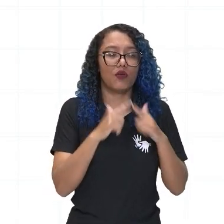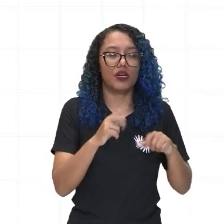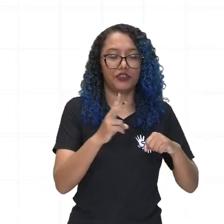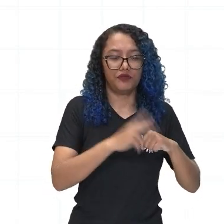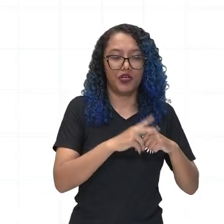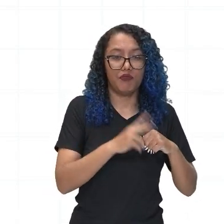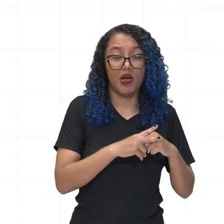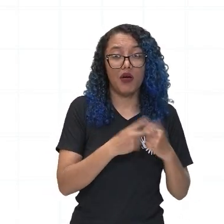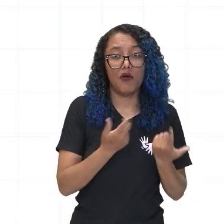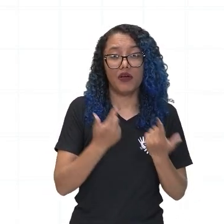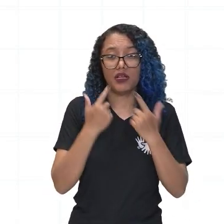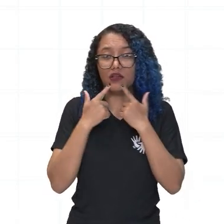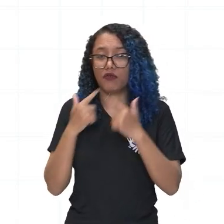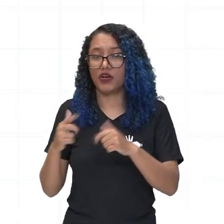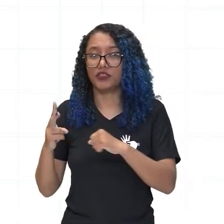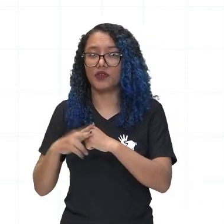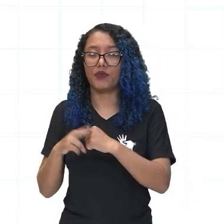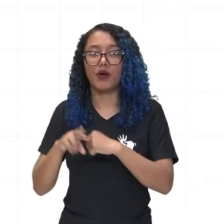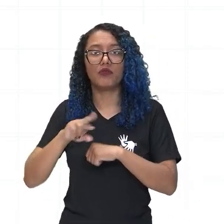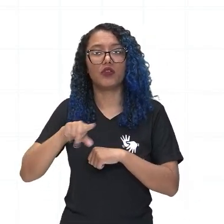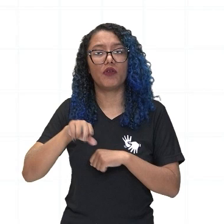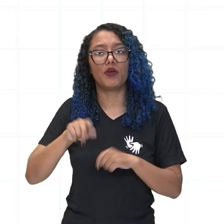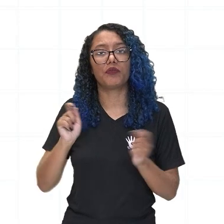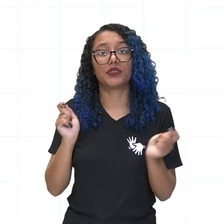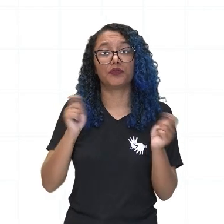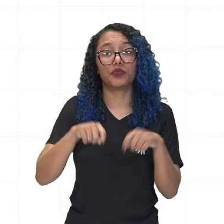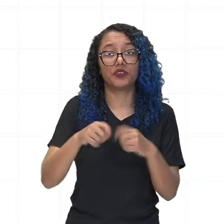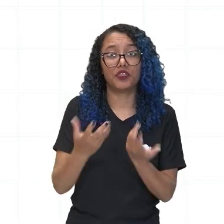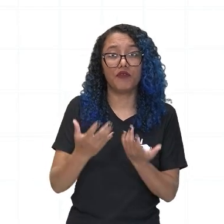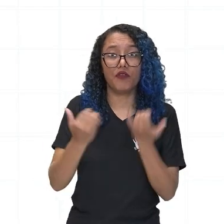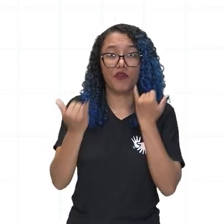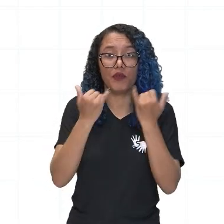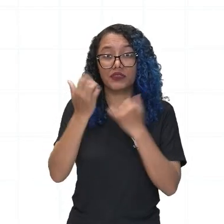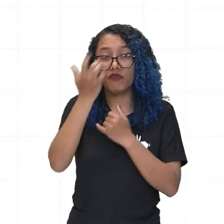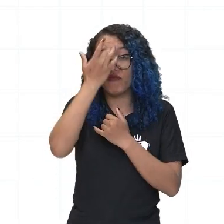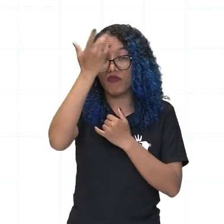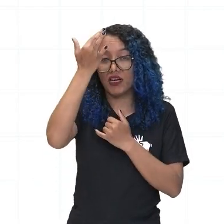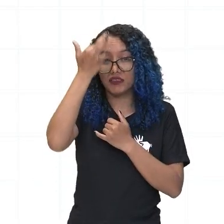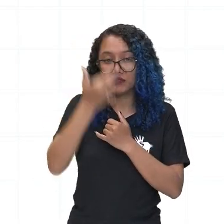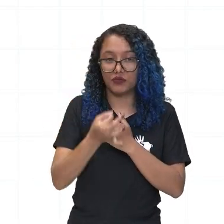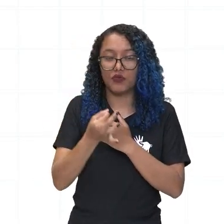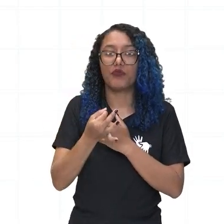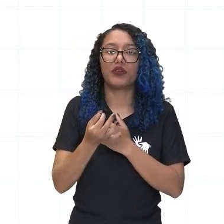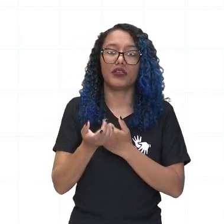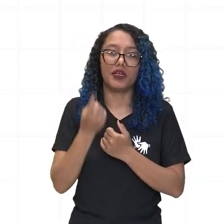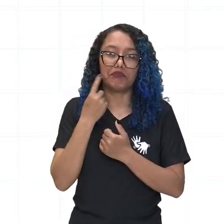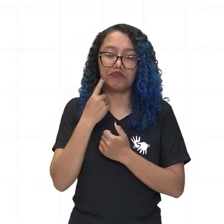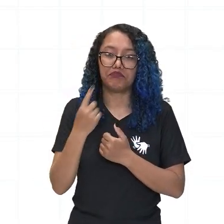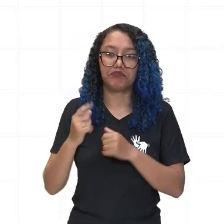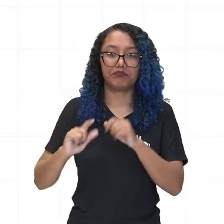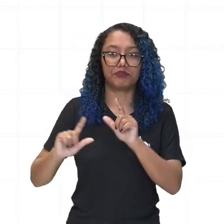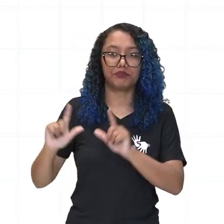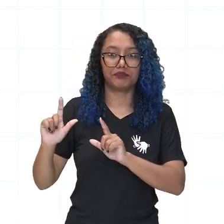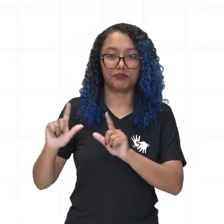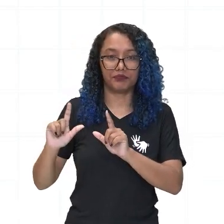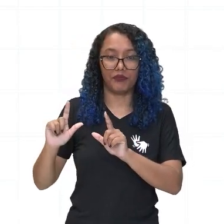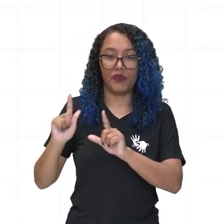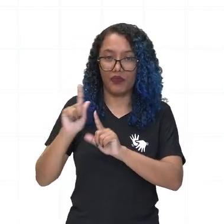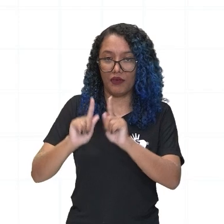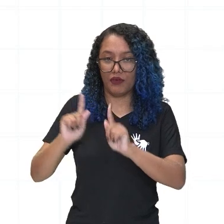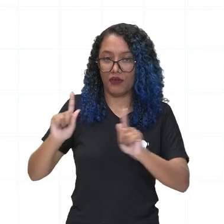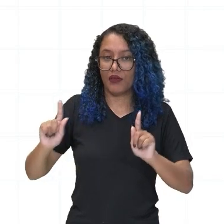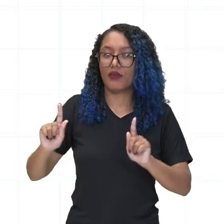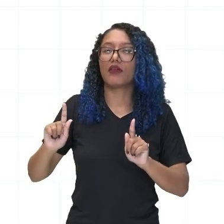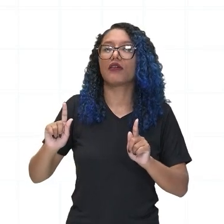facilitar a compreensão. O infográfico, por exemplo, é um conteúdo explicativo de informações verbais e